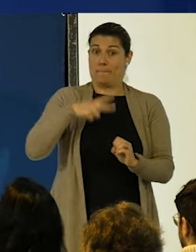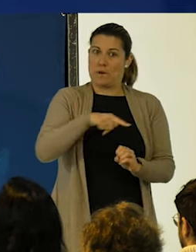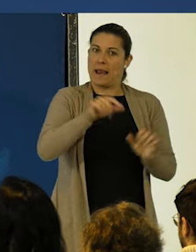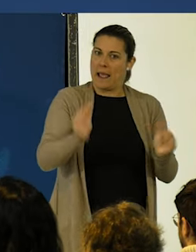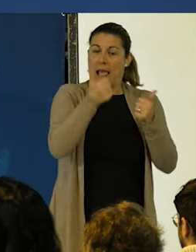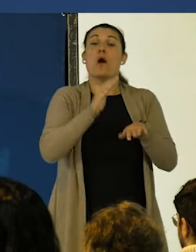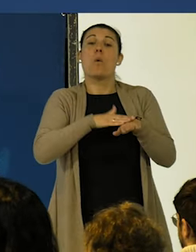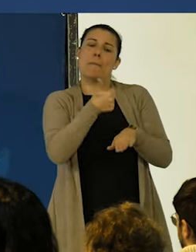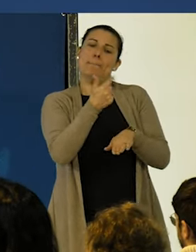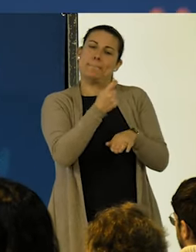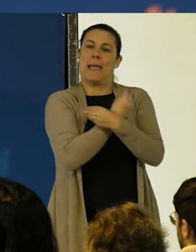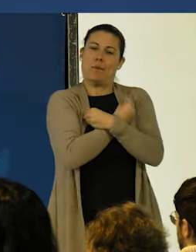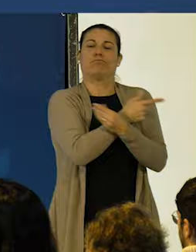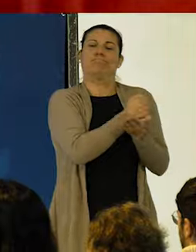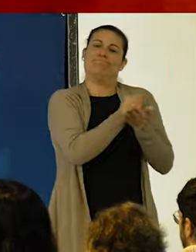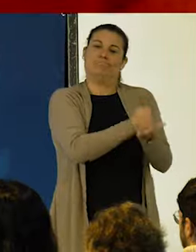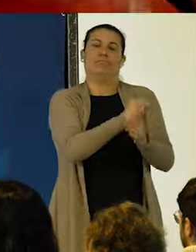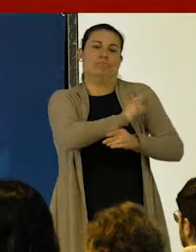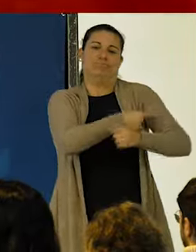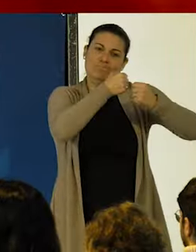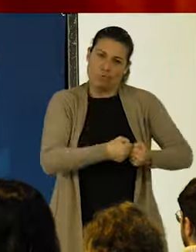do Bloco de Esquerda nessa altura.